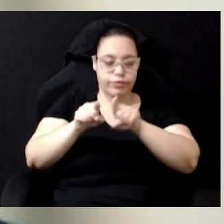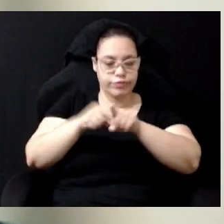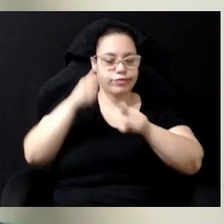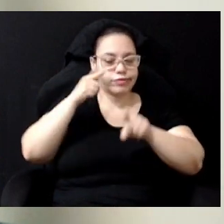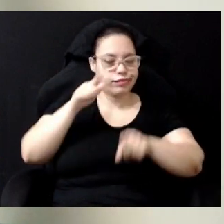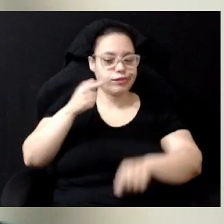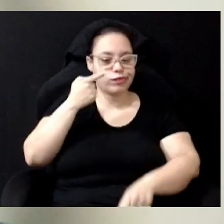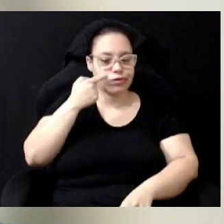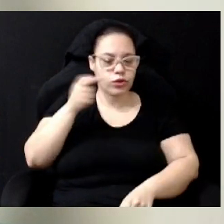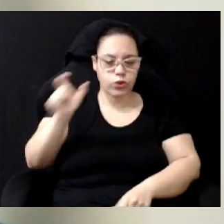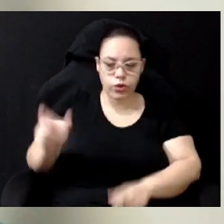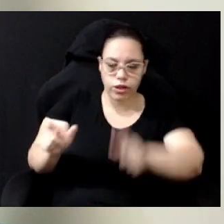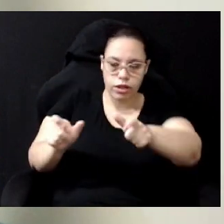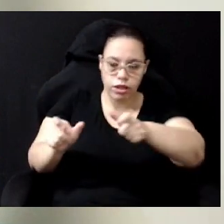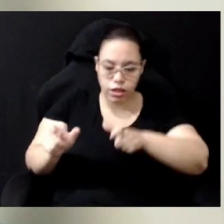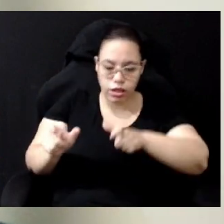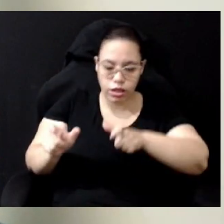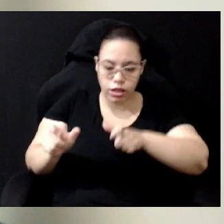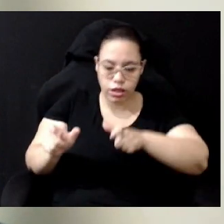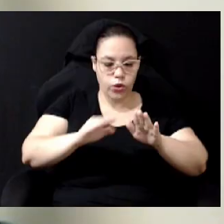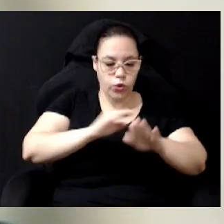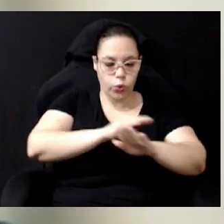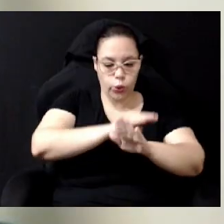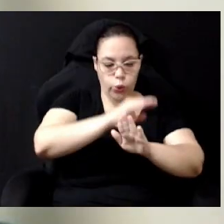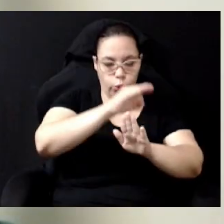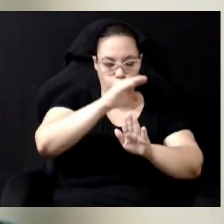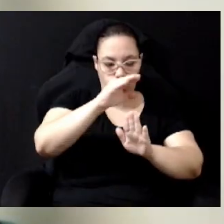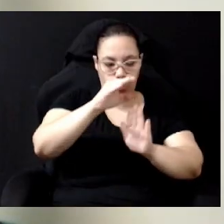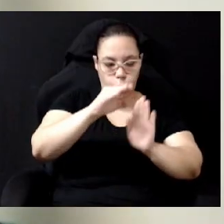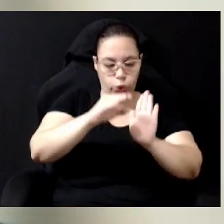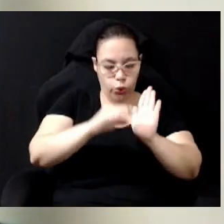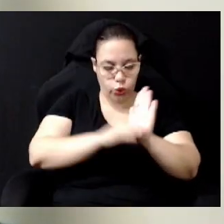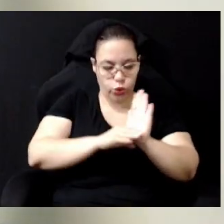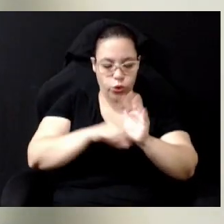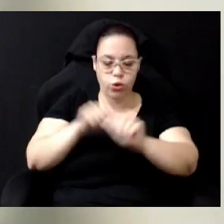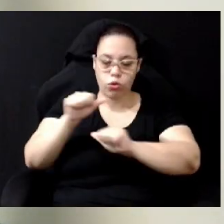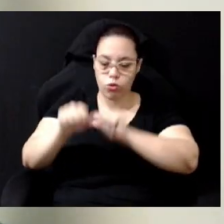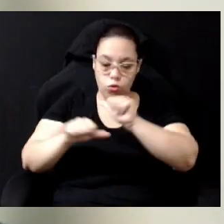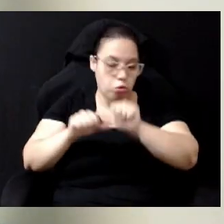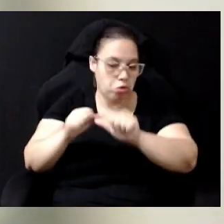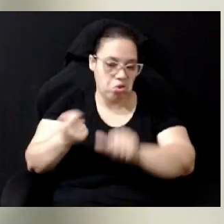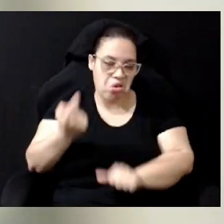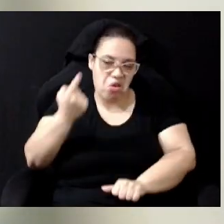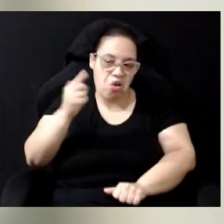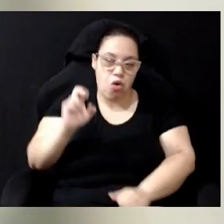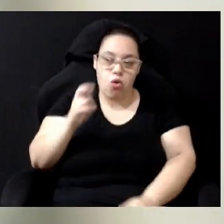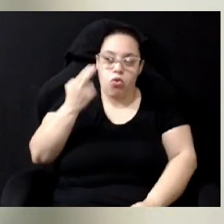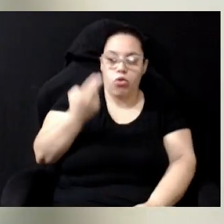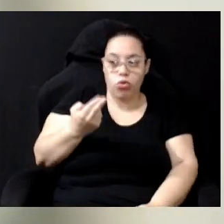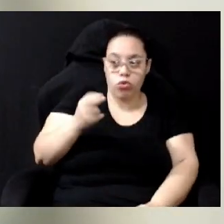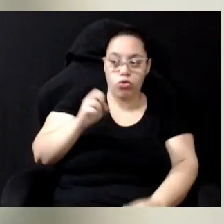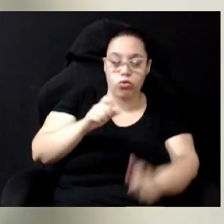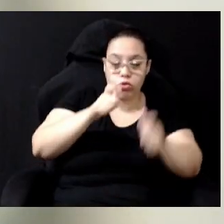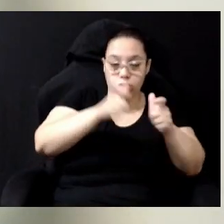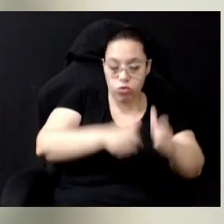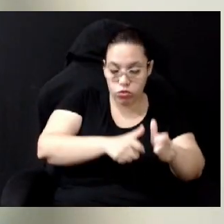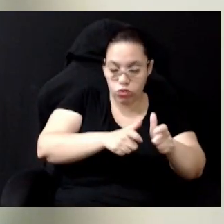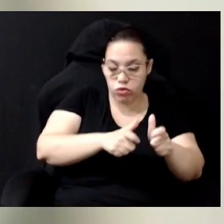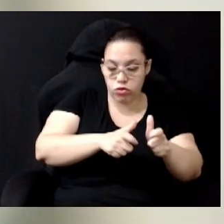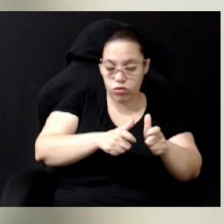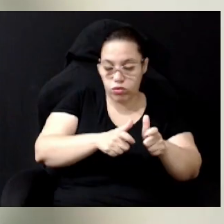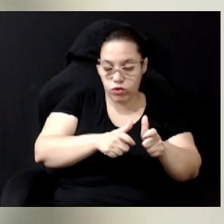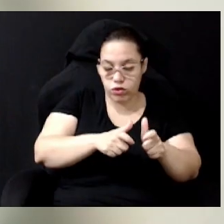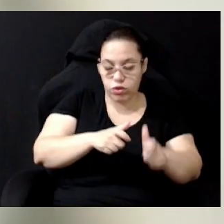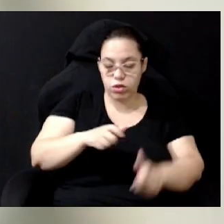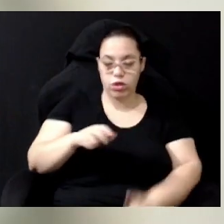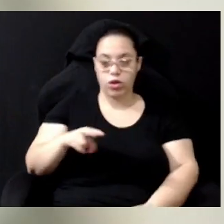eu consigo olhar cada elo da cadeia onde é que ele pode ser mexido, substituir um insumo fóssil por um insumo de